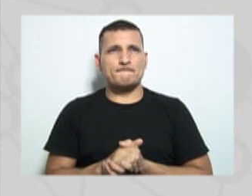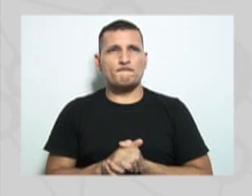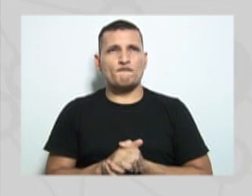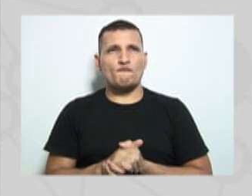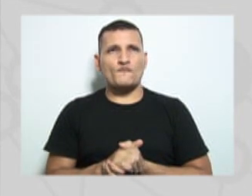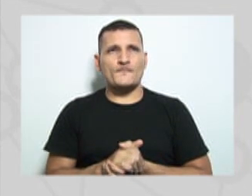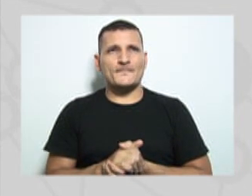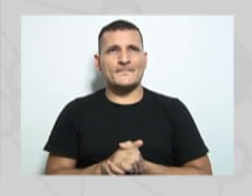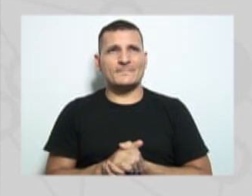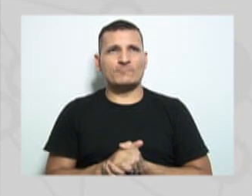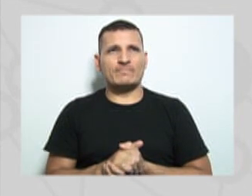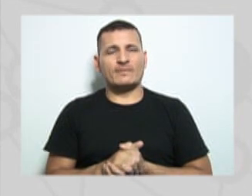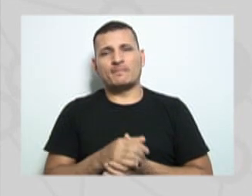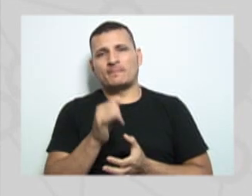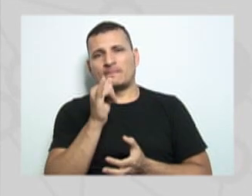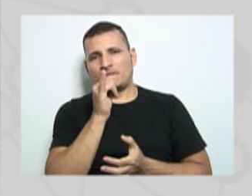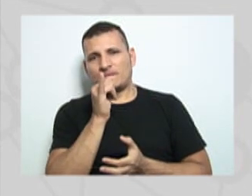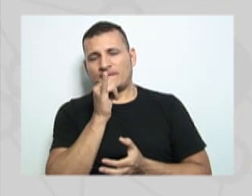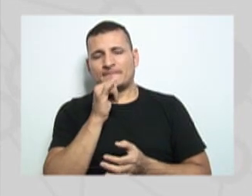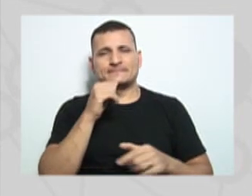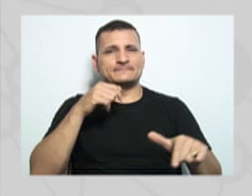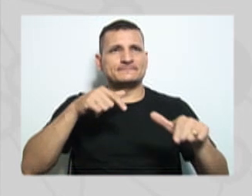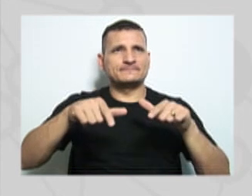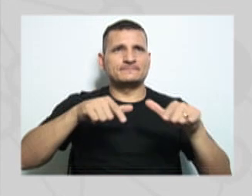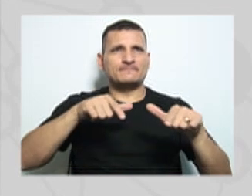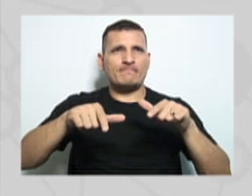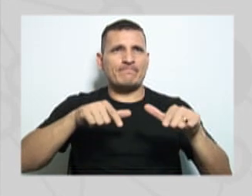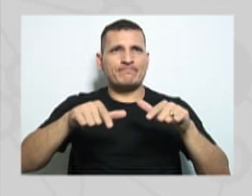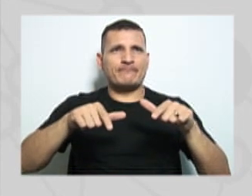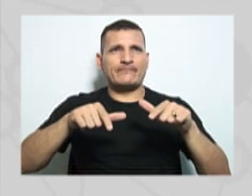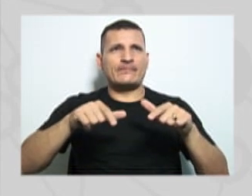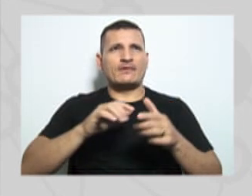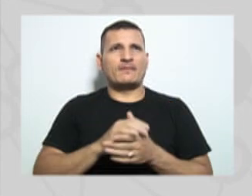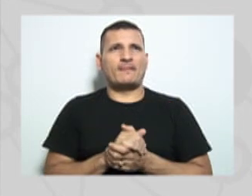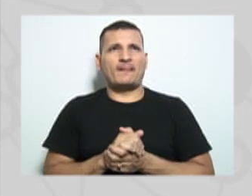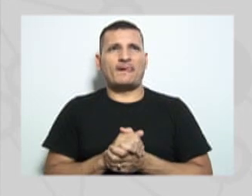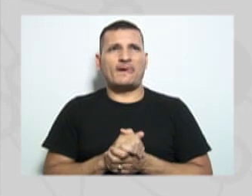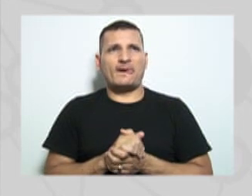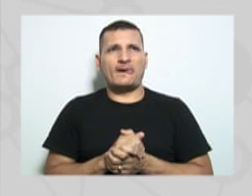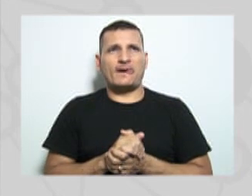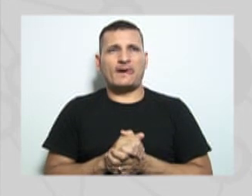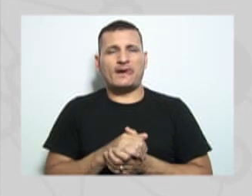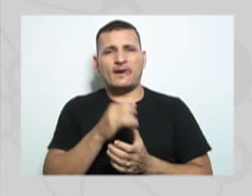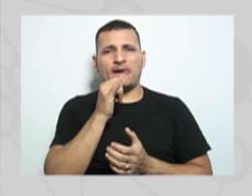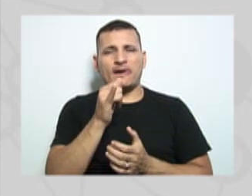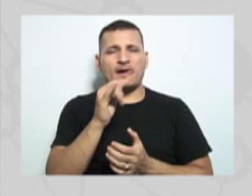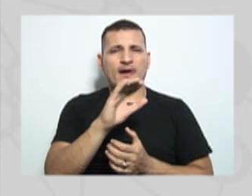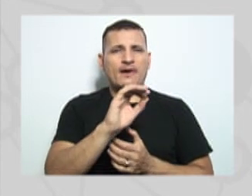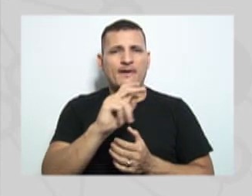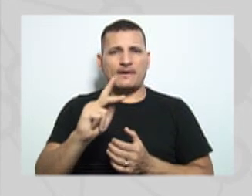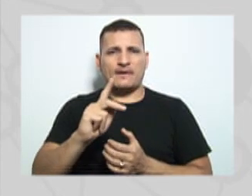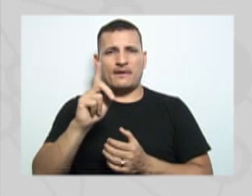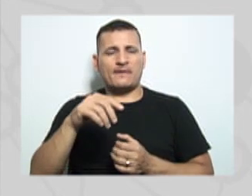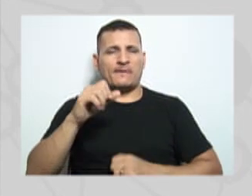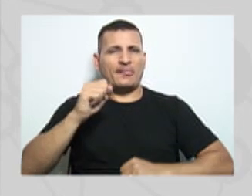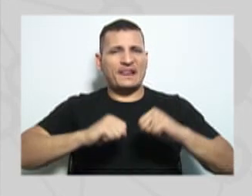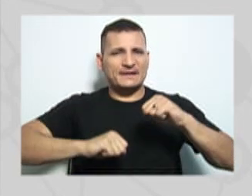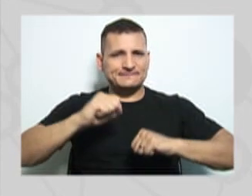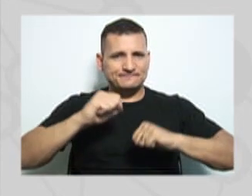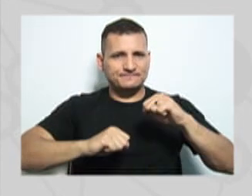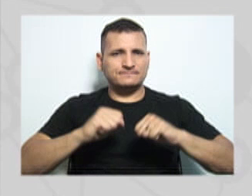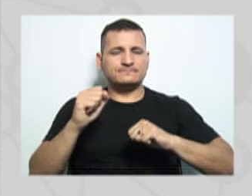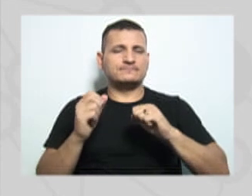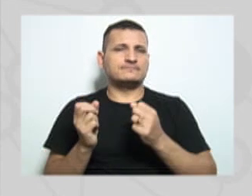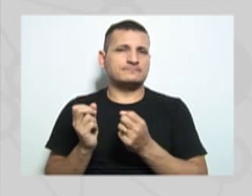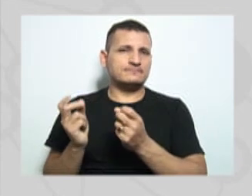Vamos lá. Nós temos aqui a atividade e as alíquotas, ou seja, se a cooperativa é uma cooperativa de indústria e comércio,